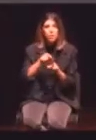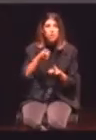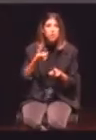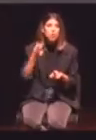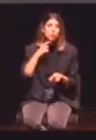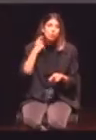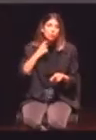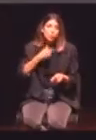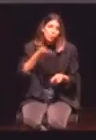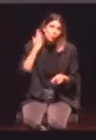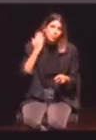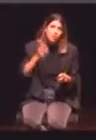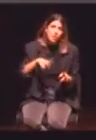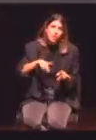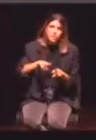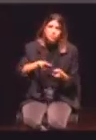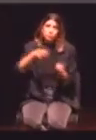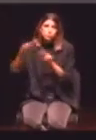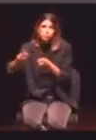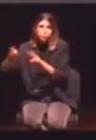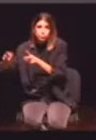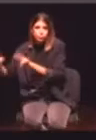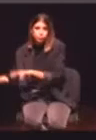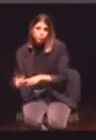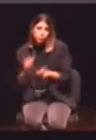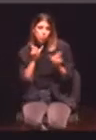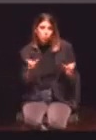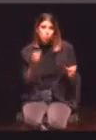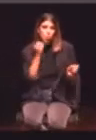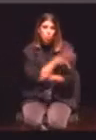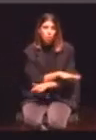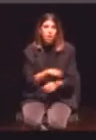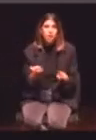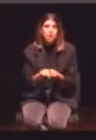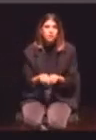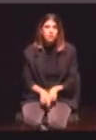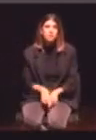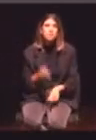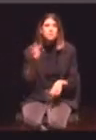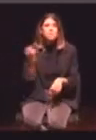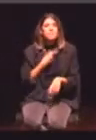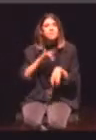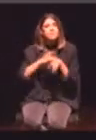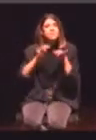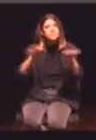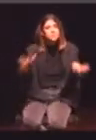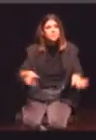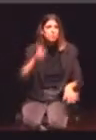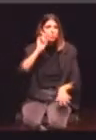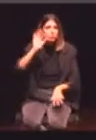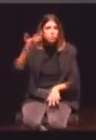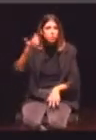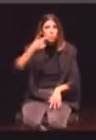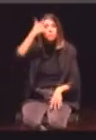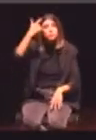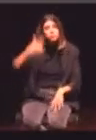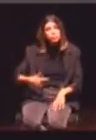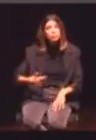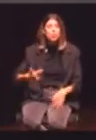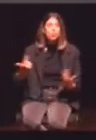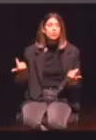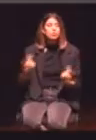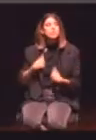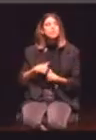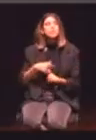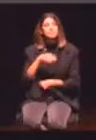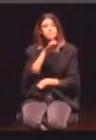pombos. Além disso, é também essencial reforçar as ações de sensibilização indispensáveis para que as pessoas sejam informadas